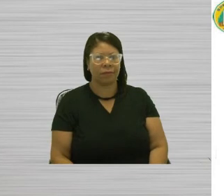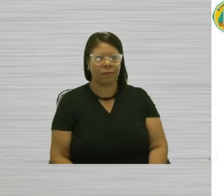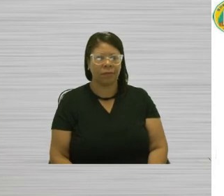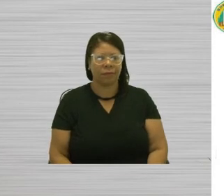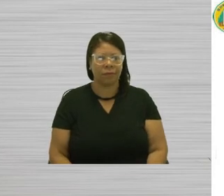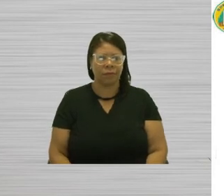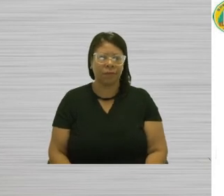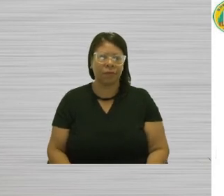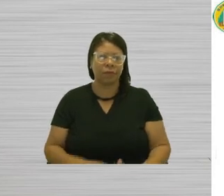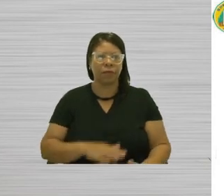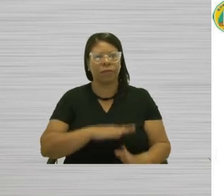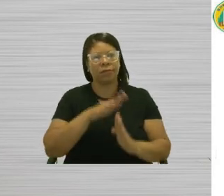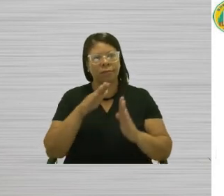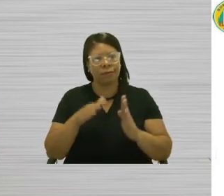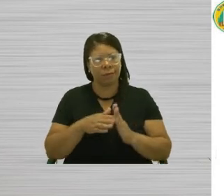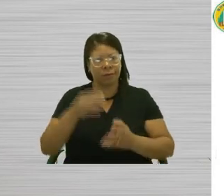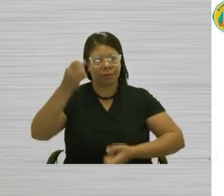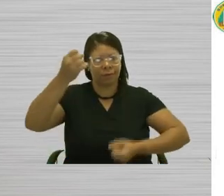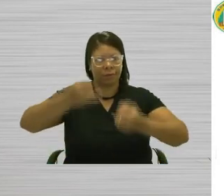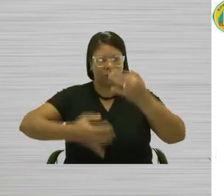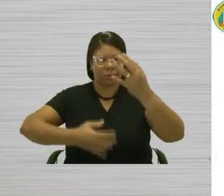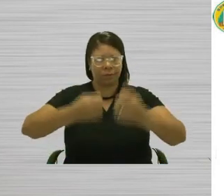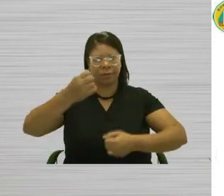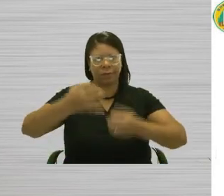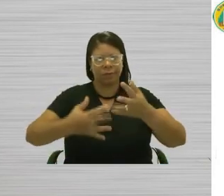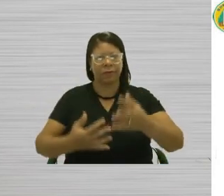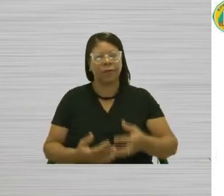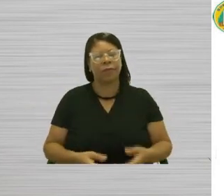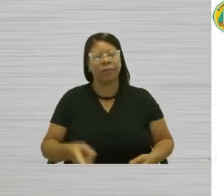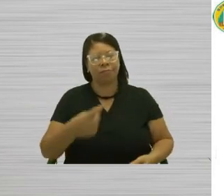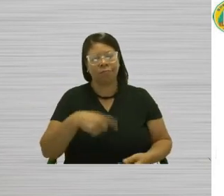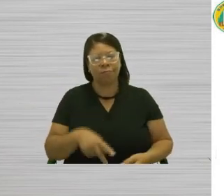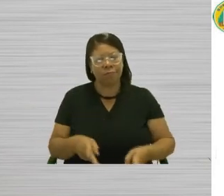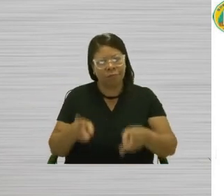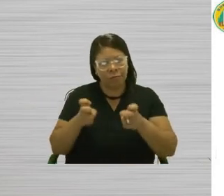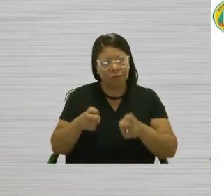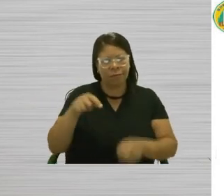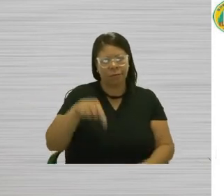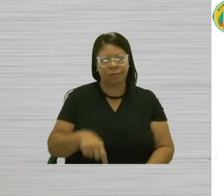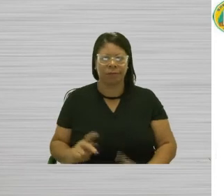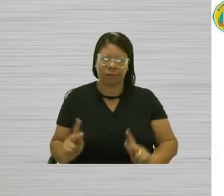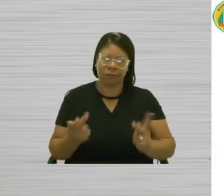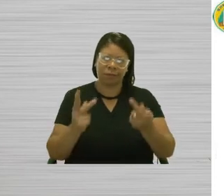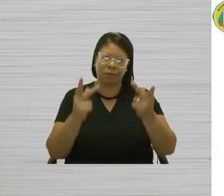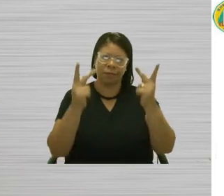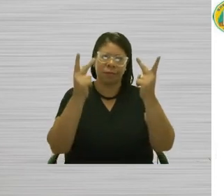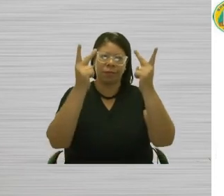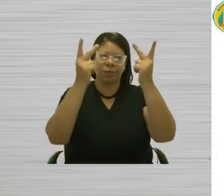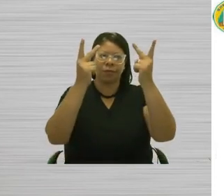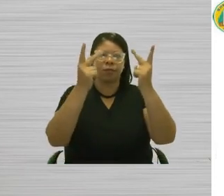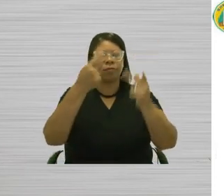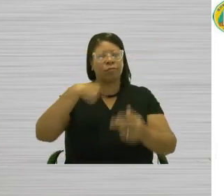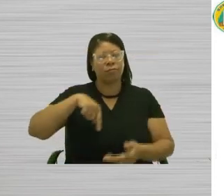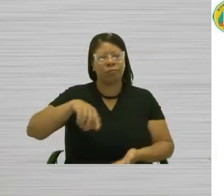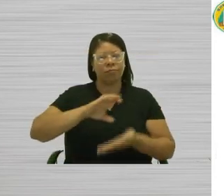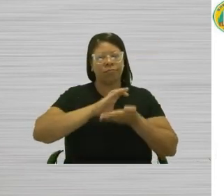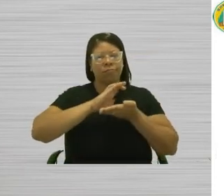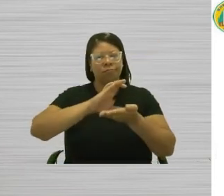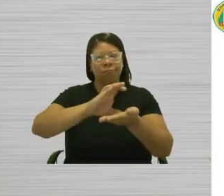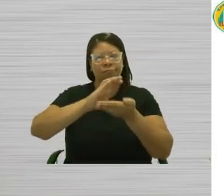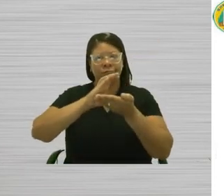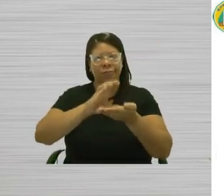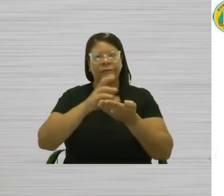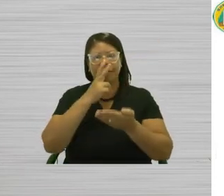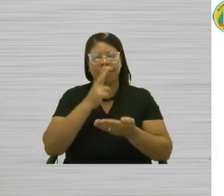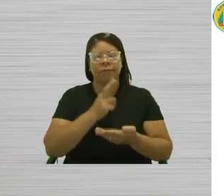De um modo geral, gente, a gente pode perceber que o município ele acaba arcando com uma responsabilidade